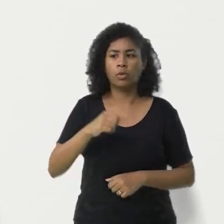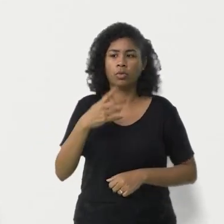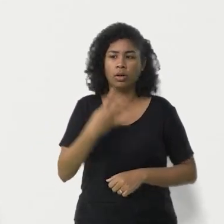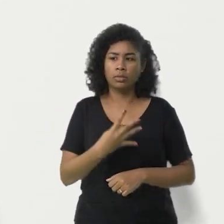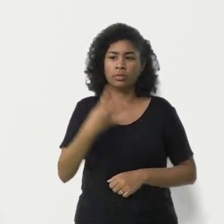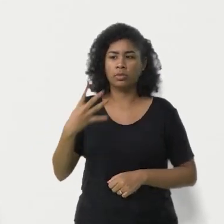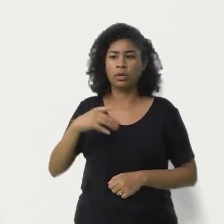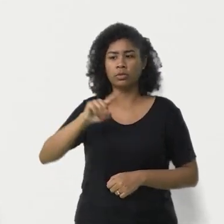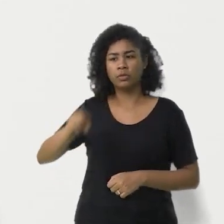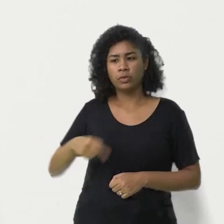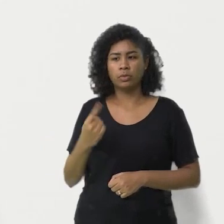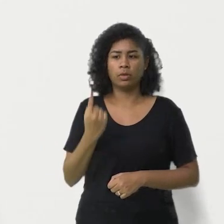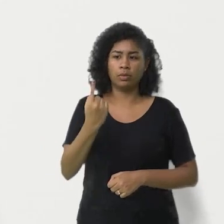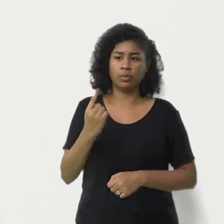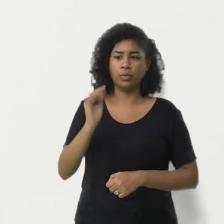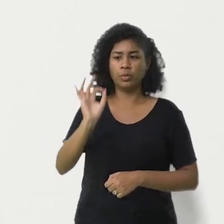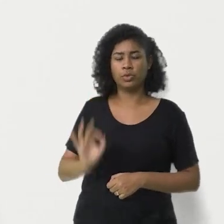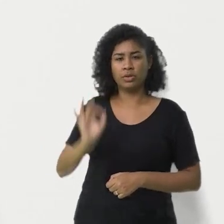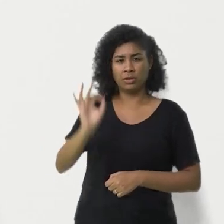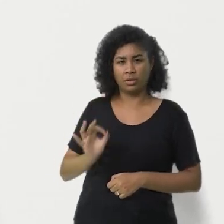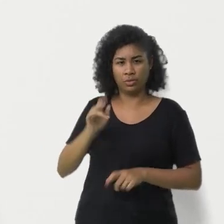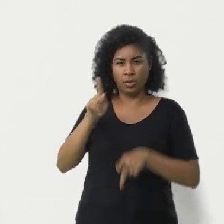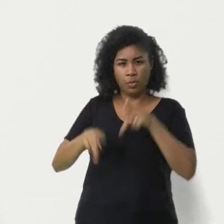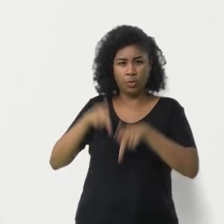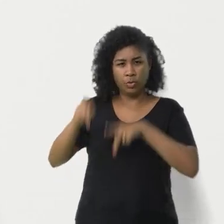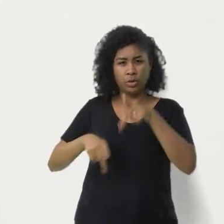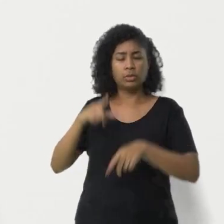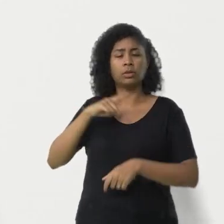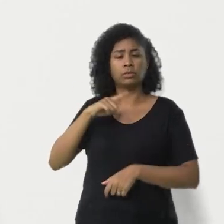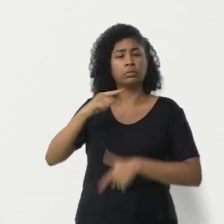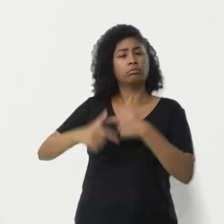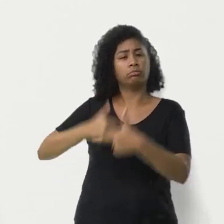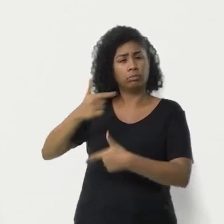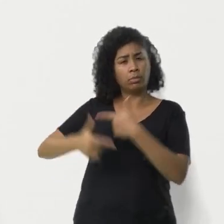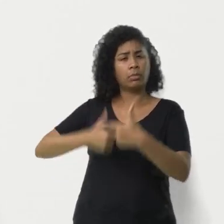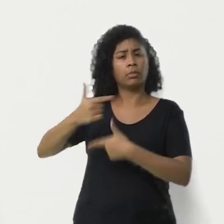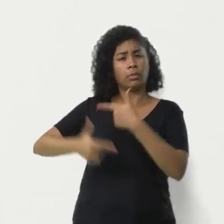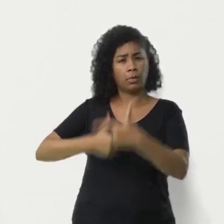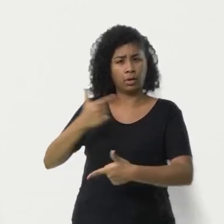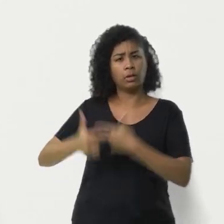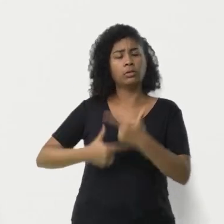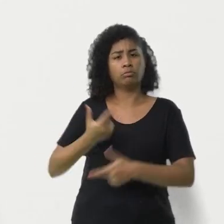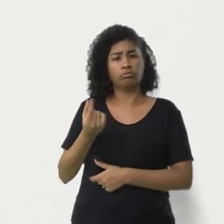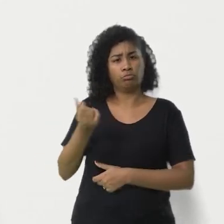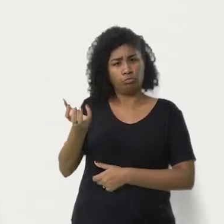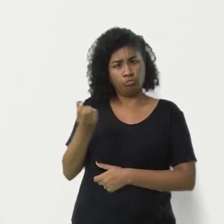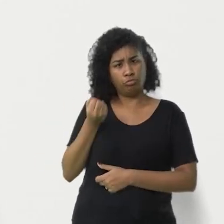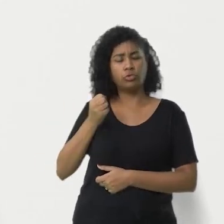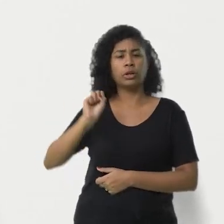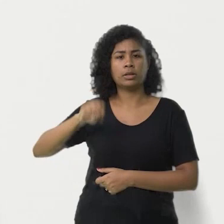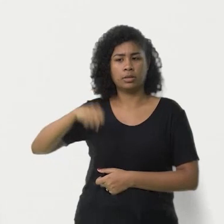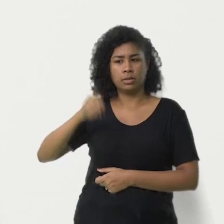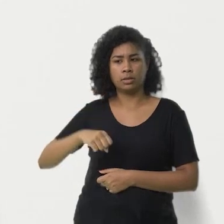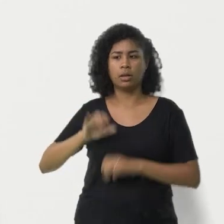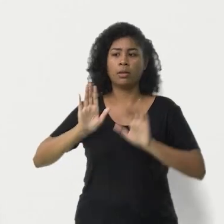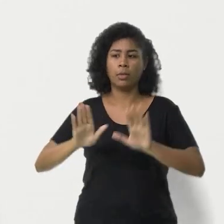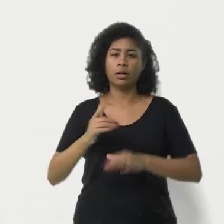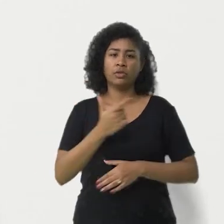44,1% da população vai obter essa renda através do trabalho, tá? Agora,